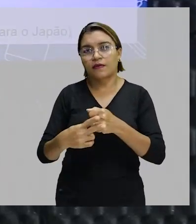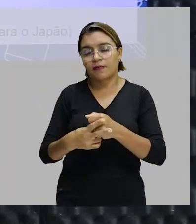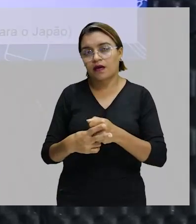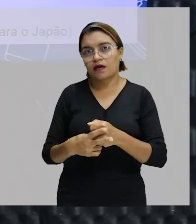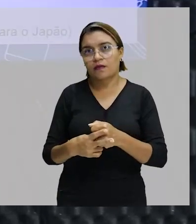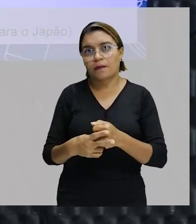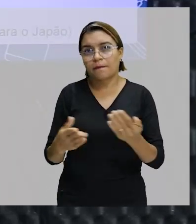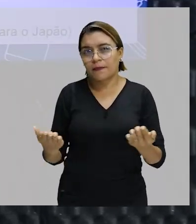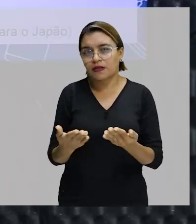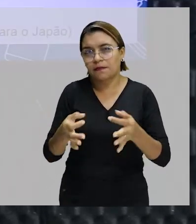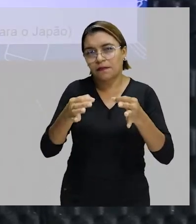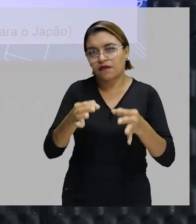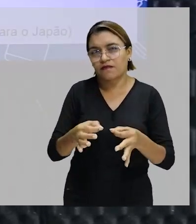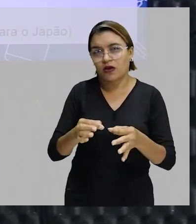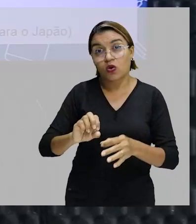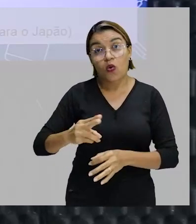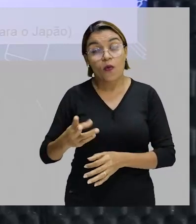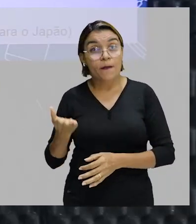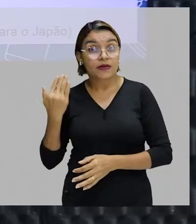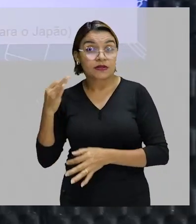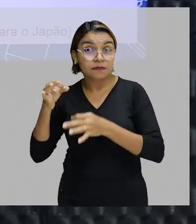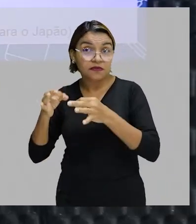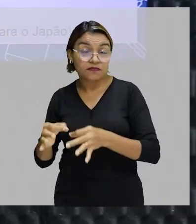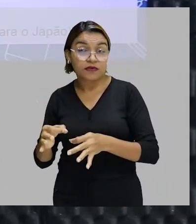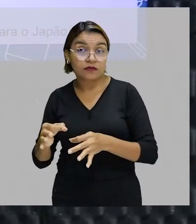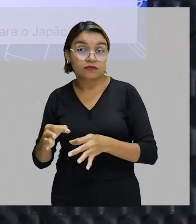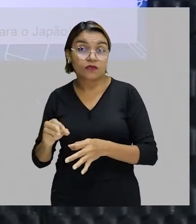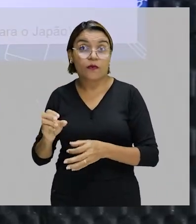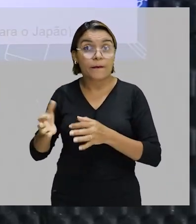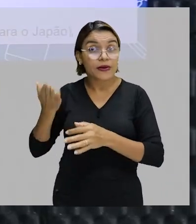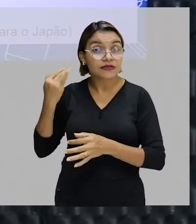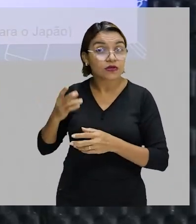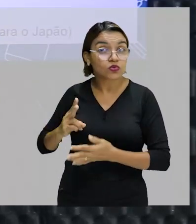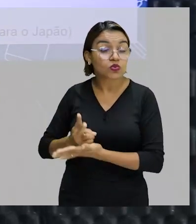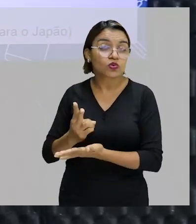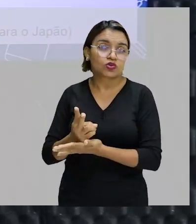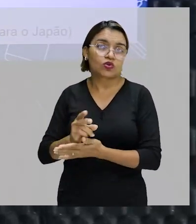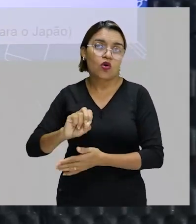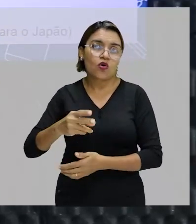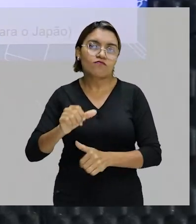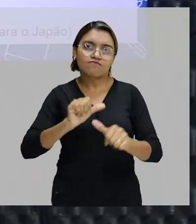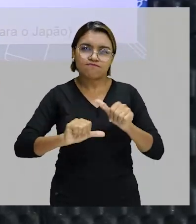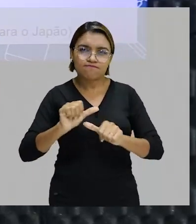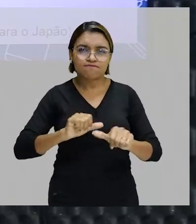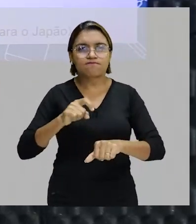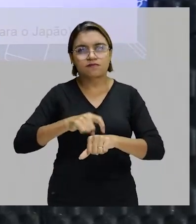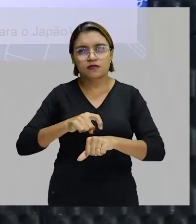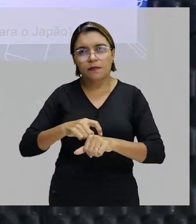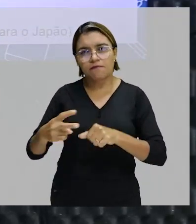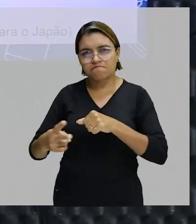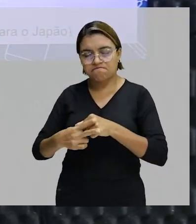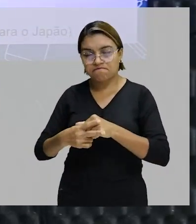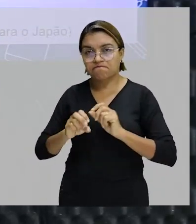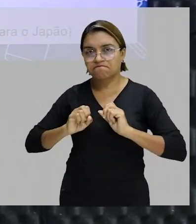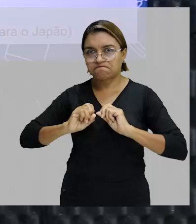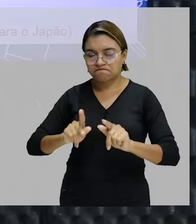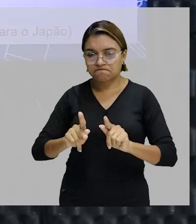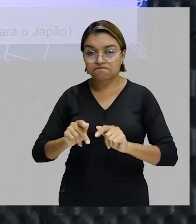presente perfeito, o próprio passado perfeito, o passado contínuo, outras variações de tempos verbais.